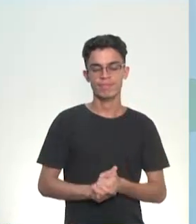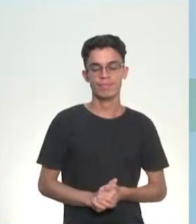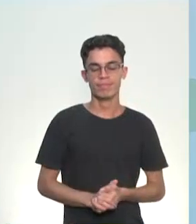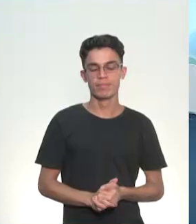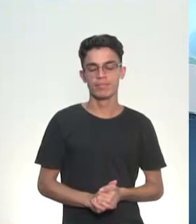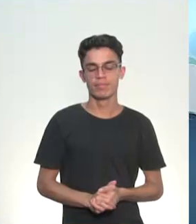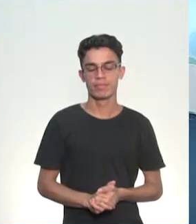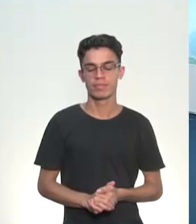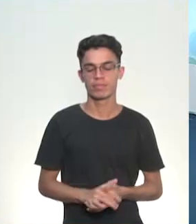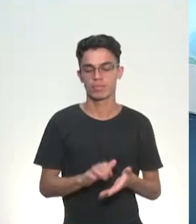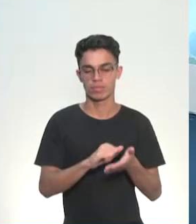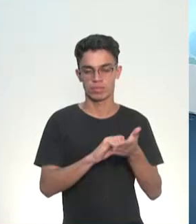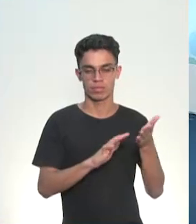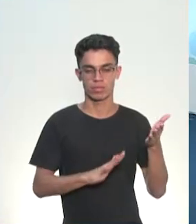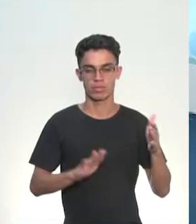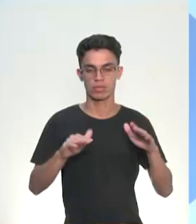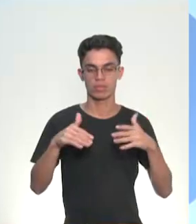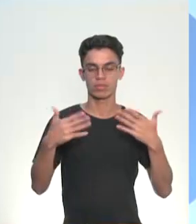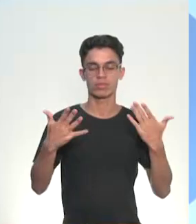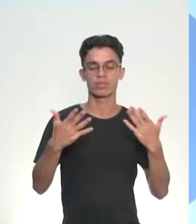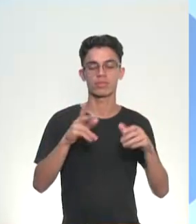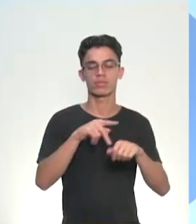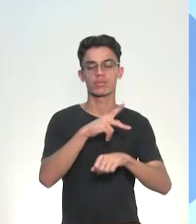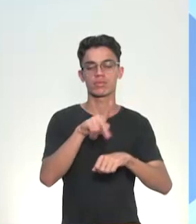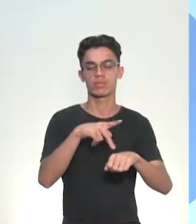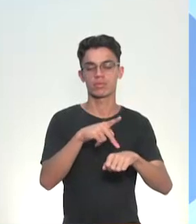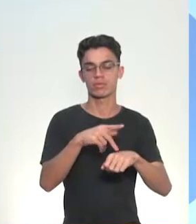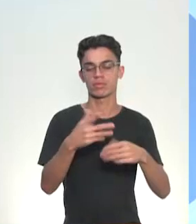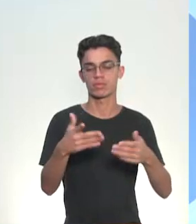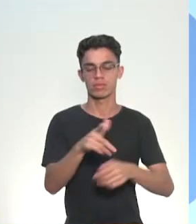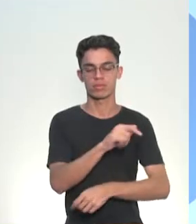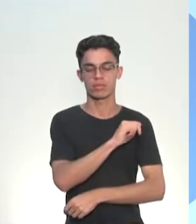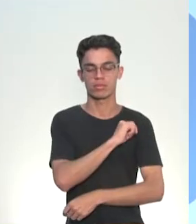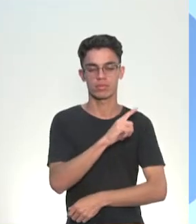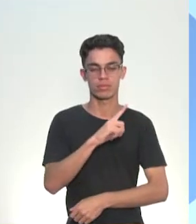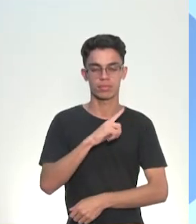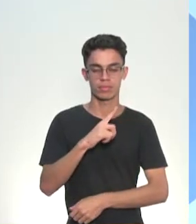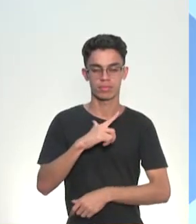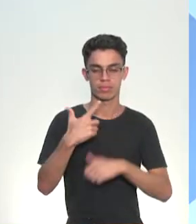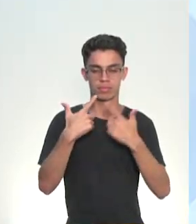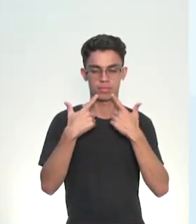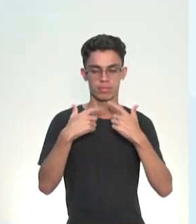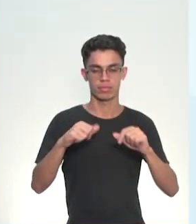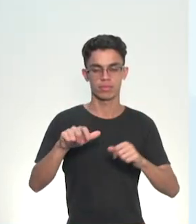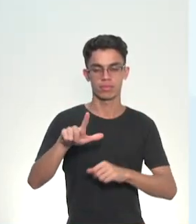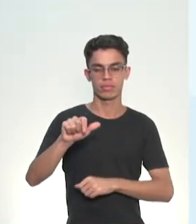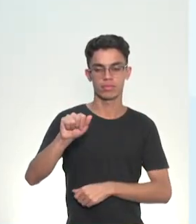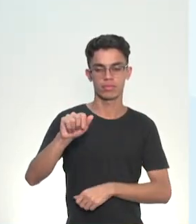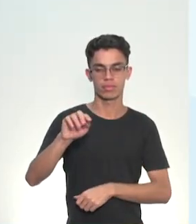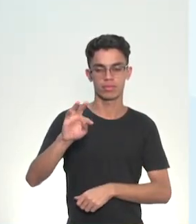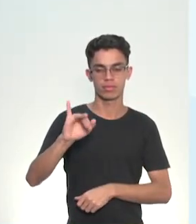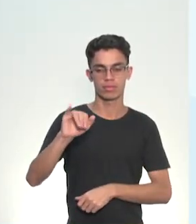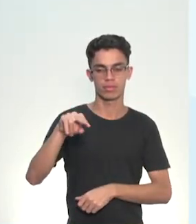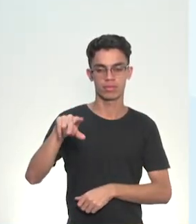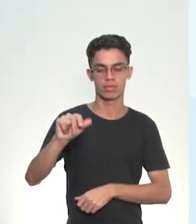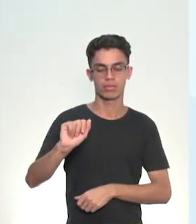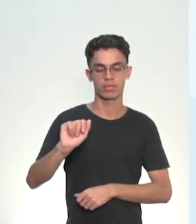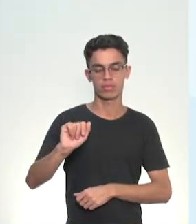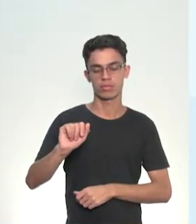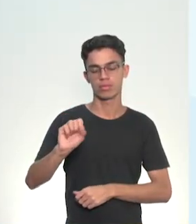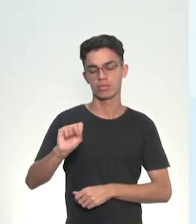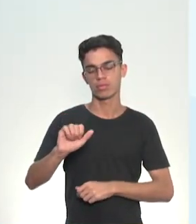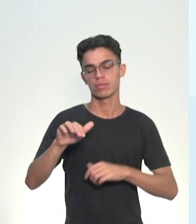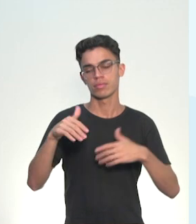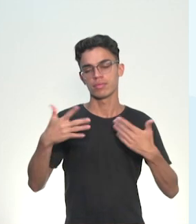para uma atividade. Quais países, estudantes, têm línguas latinas, né? Quais são as línguas